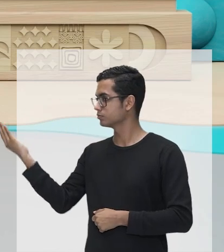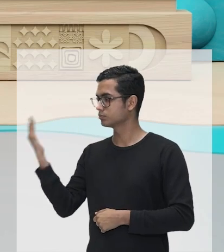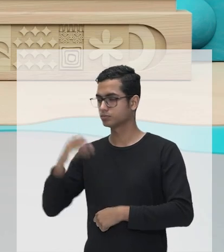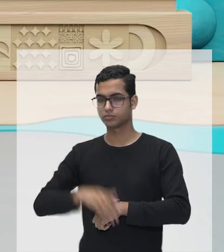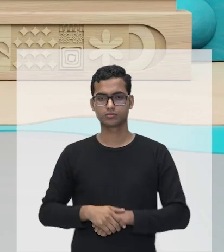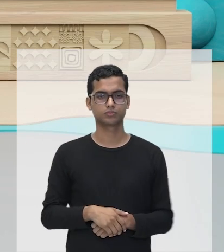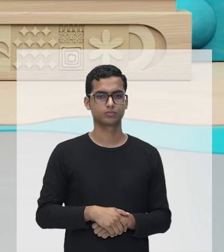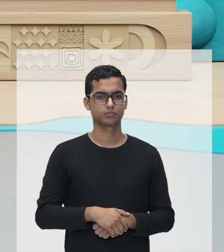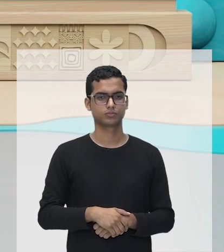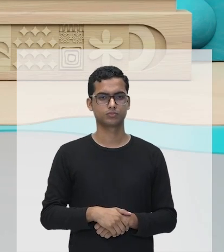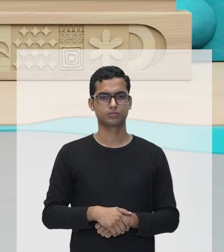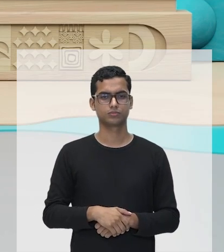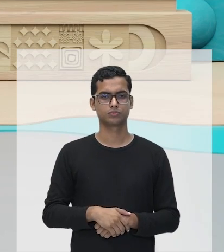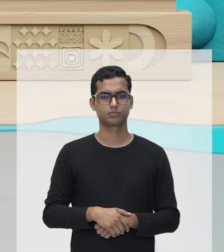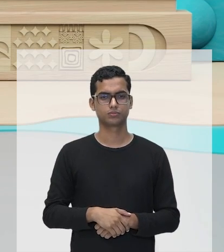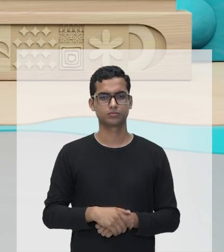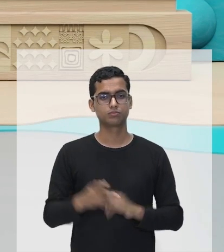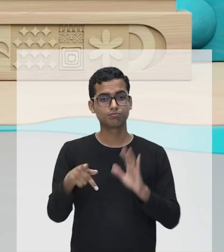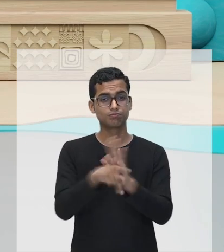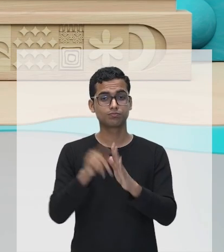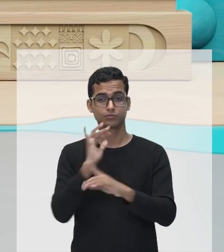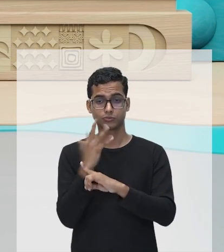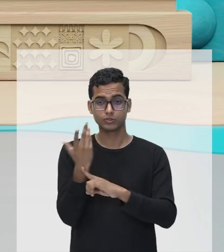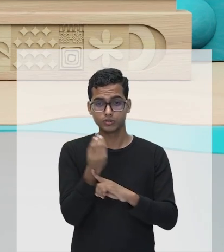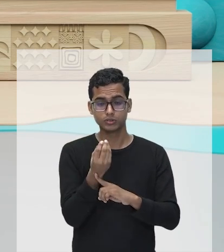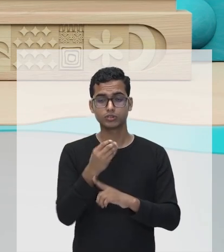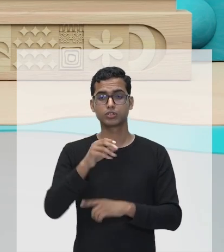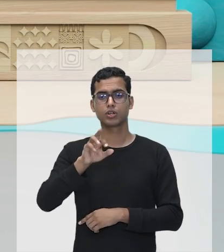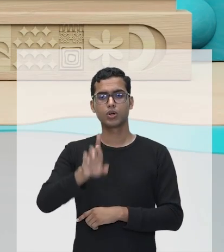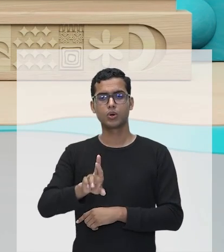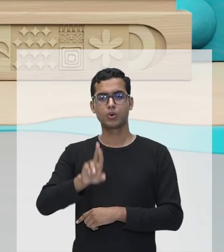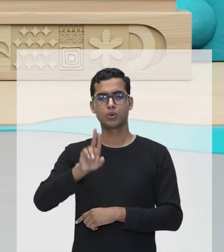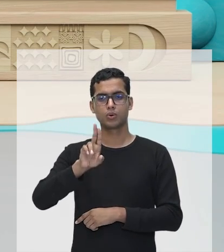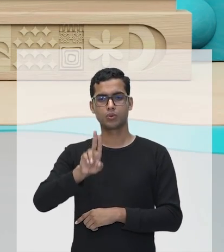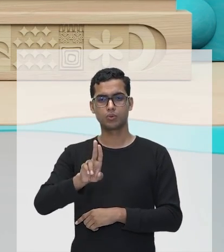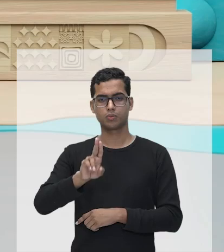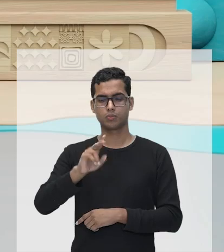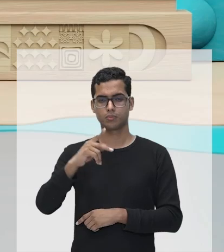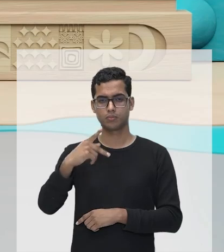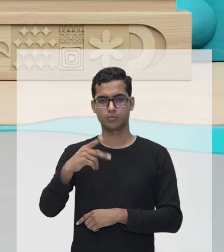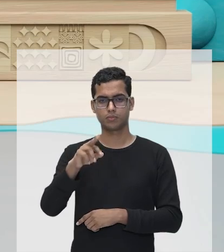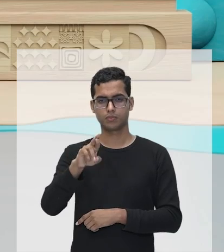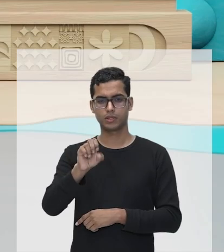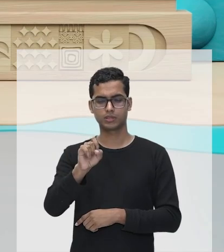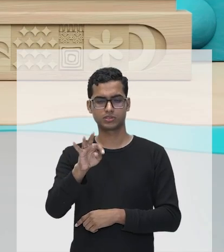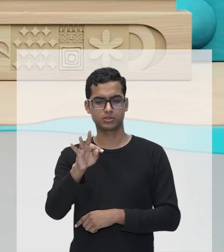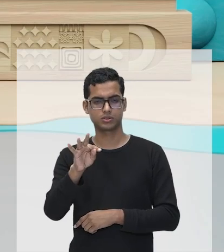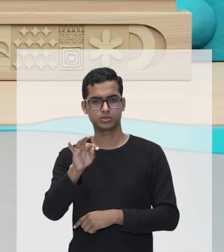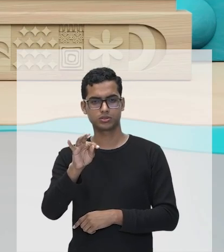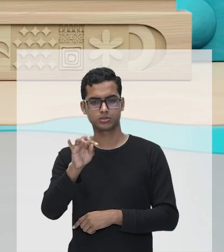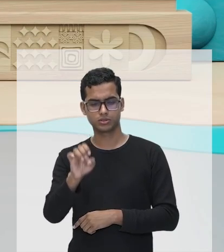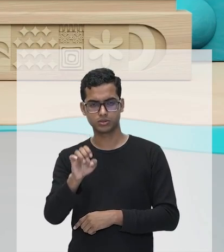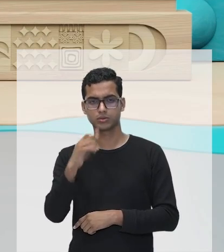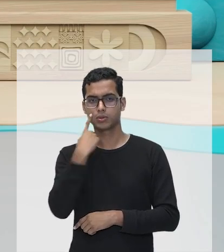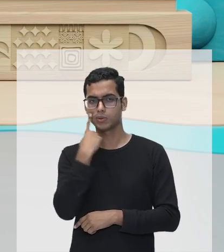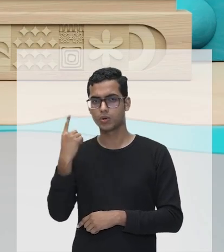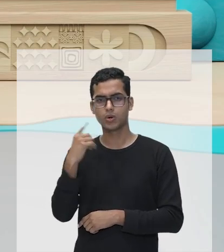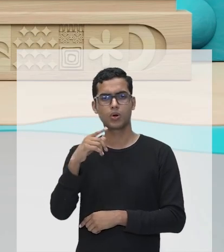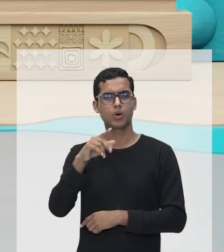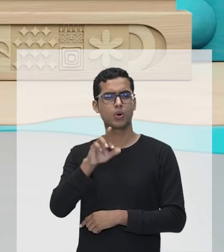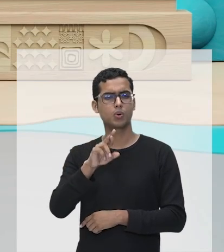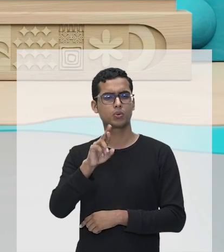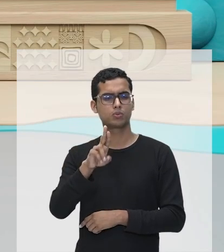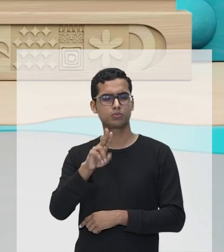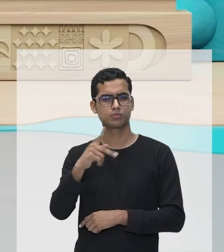nós temos aqui arte rupestre, certo? Que é uma pintura na parede das cavernas, que homens primitivos